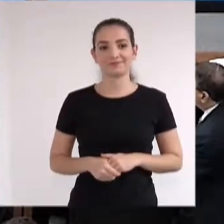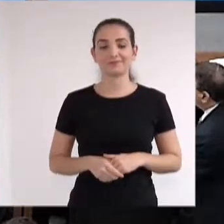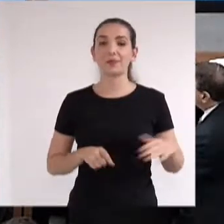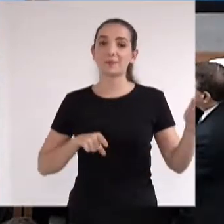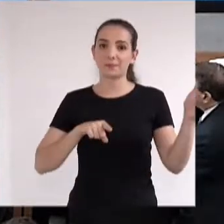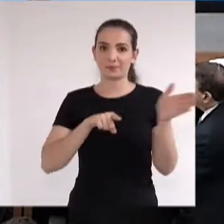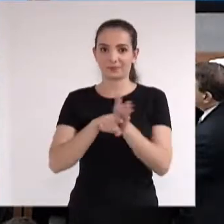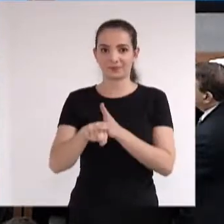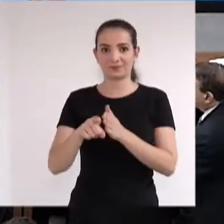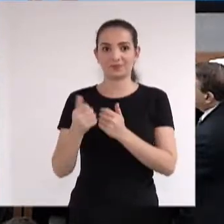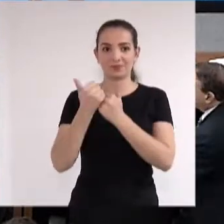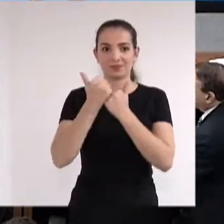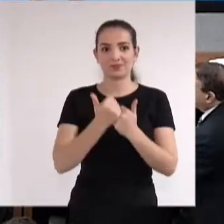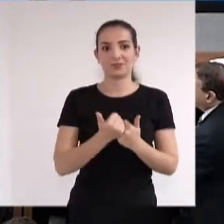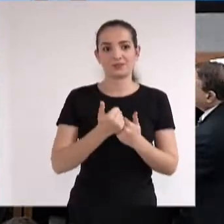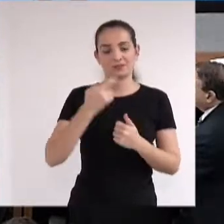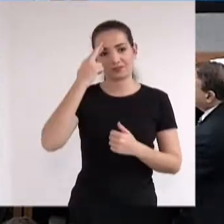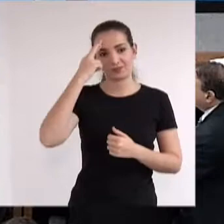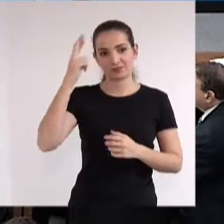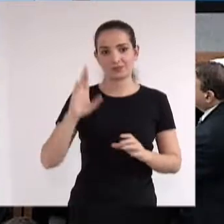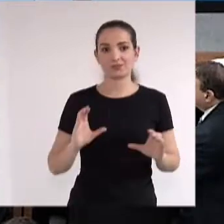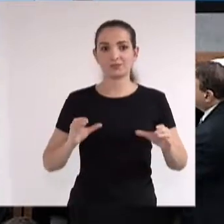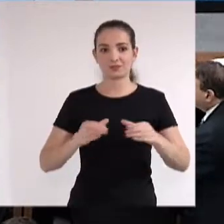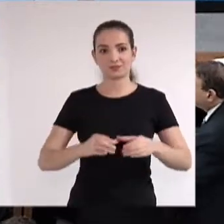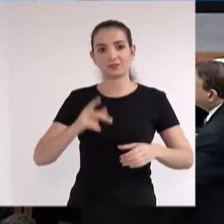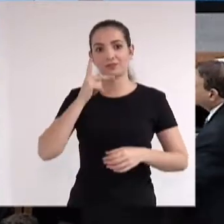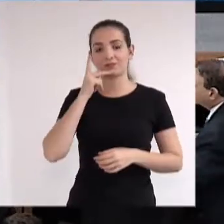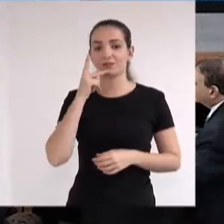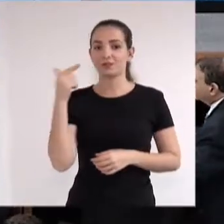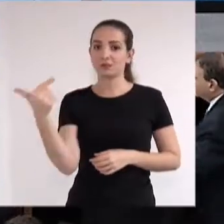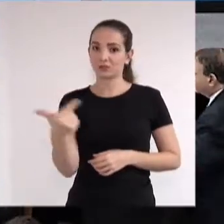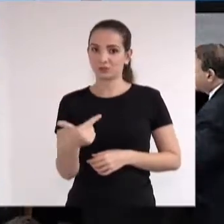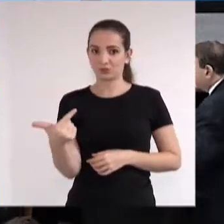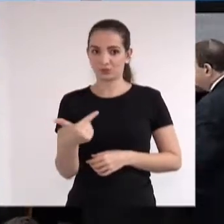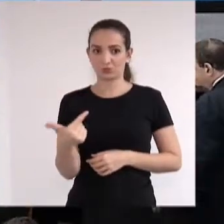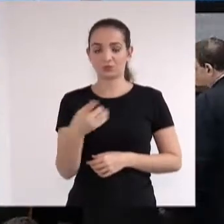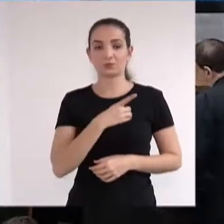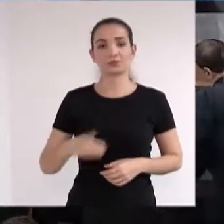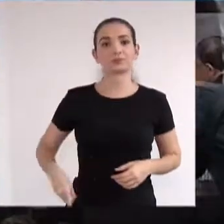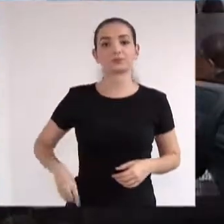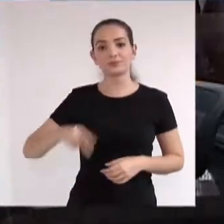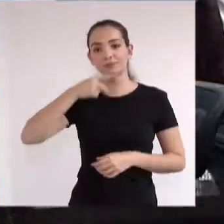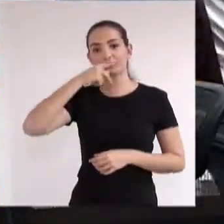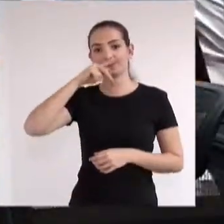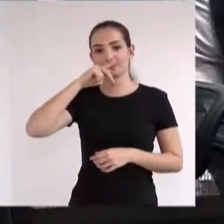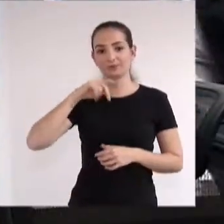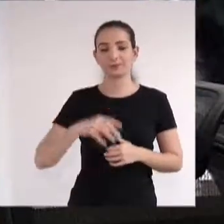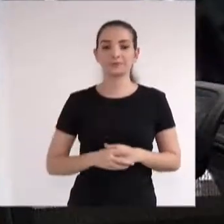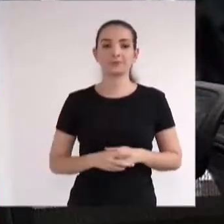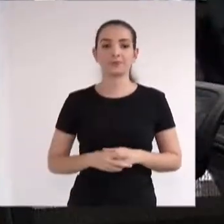Consulto o vice-líder do Bloco Parlamentar 2, deputado Paulo Ciuf.